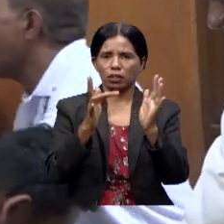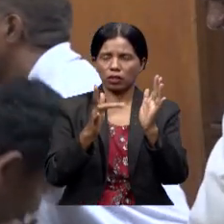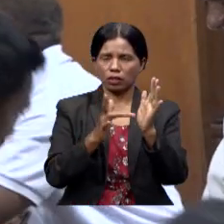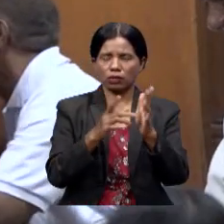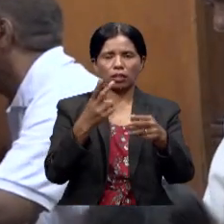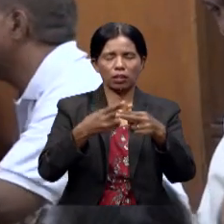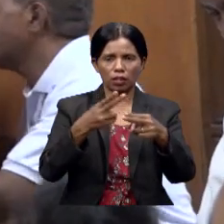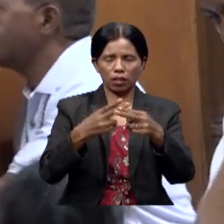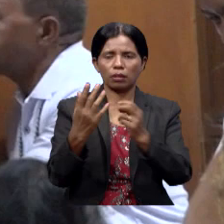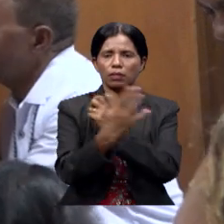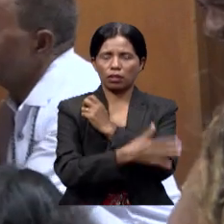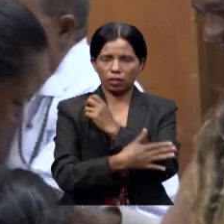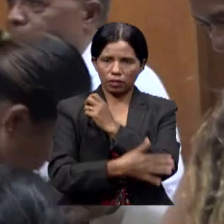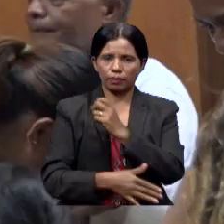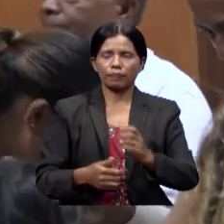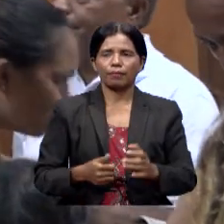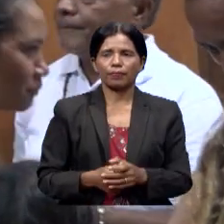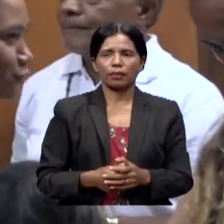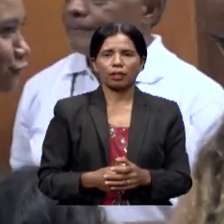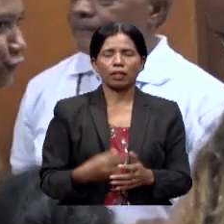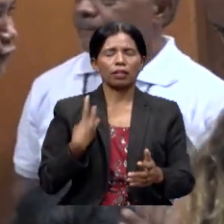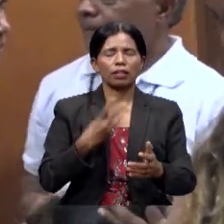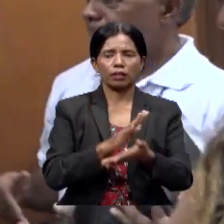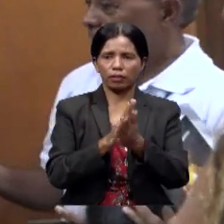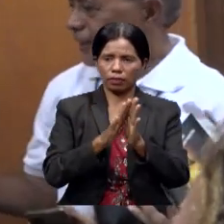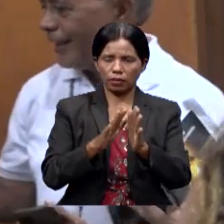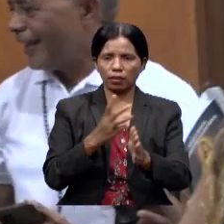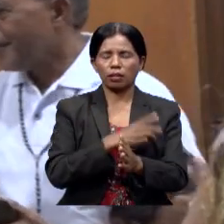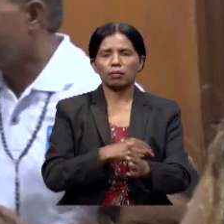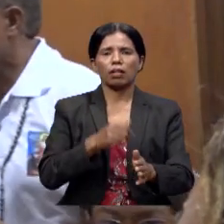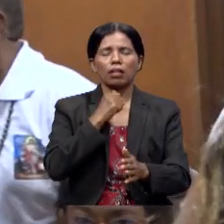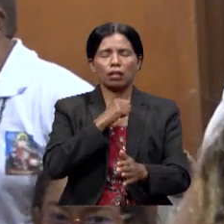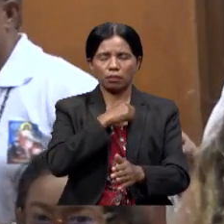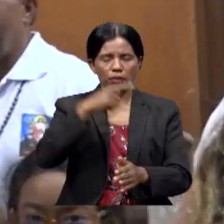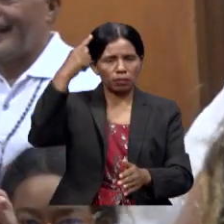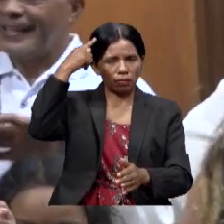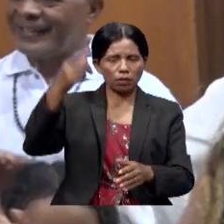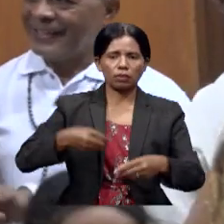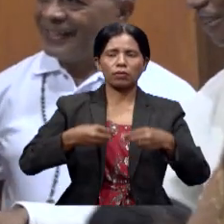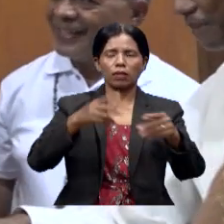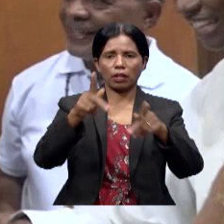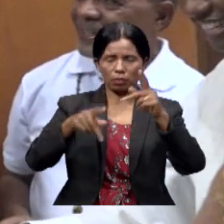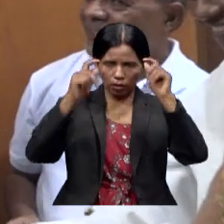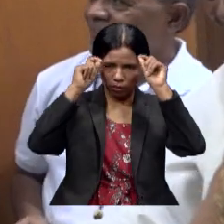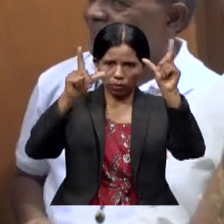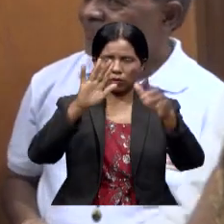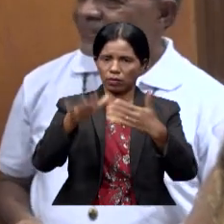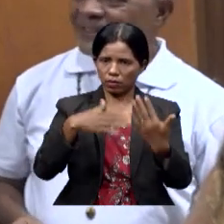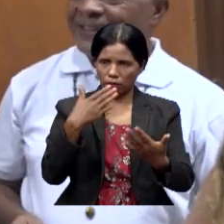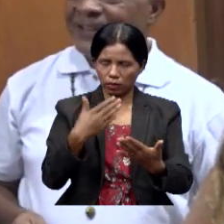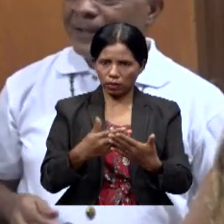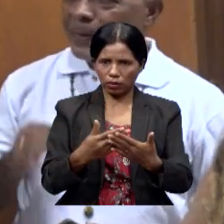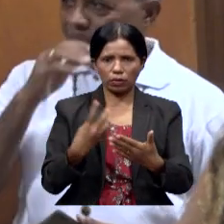ação é a misericórdia. Então, parabéns da parte do Santo Padre, que encoraja os timorenses a não